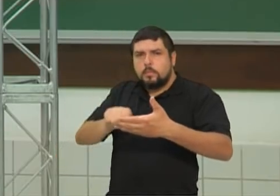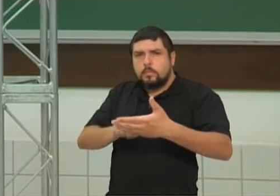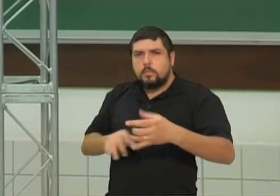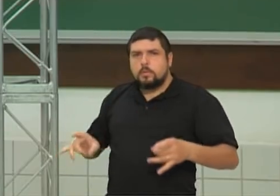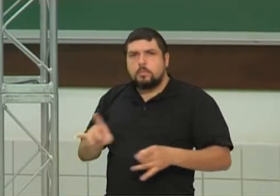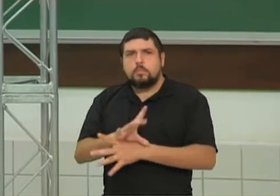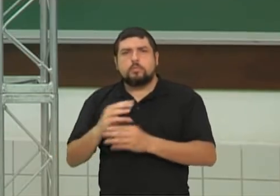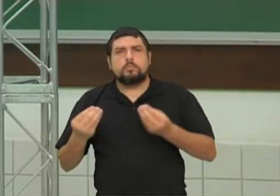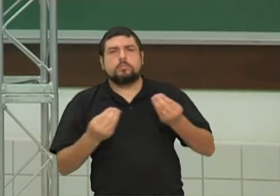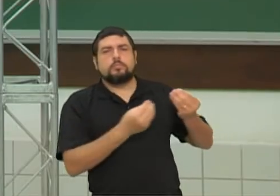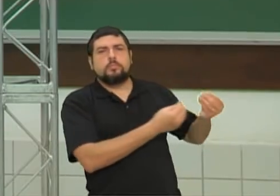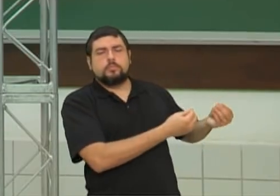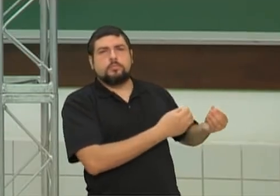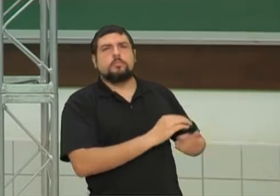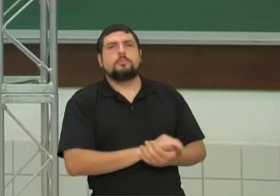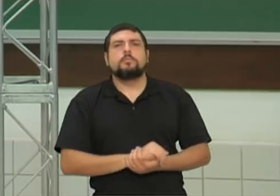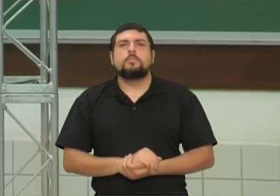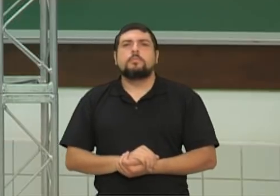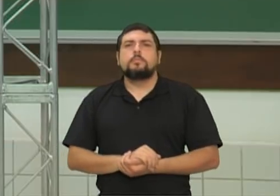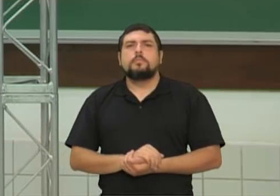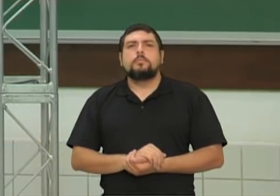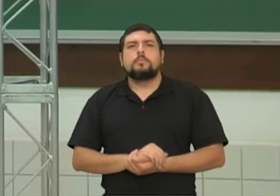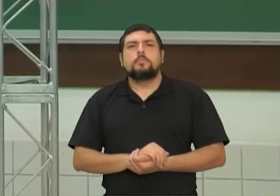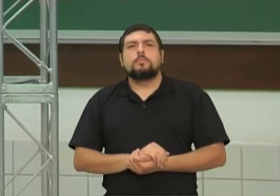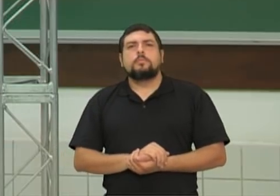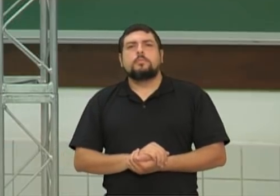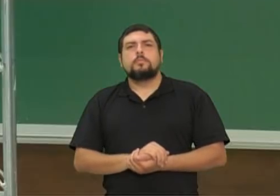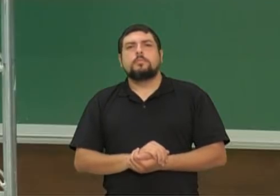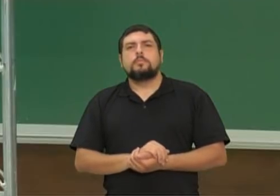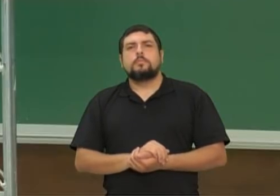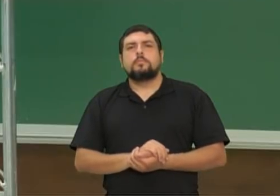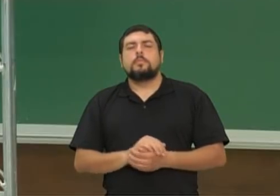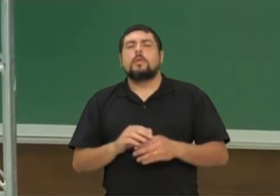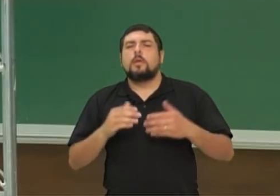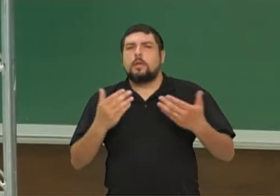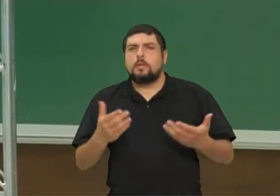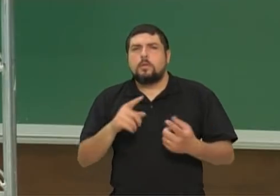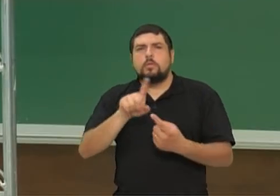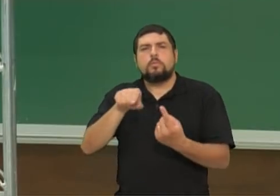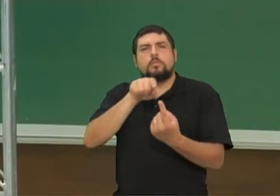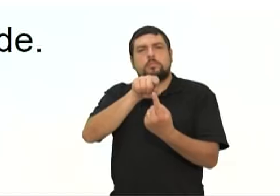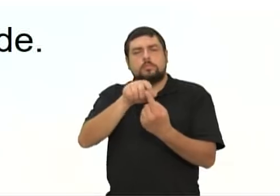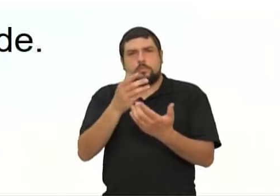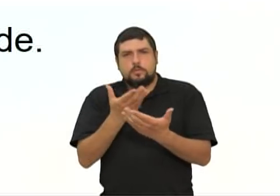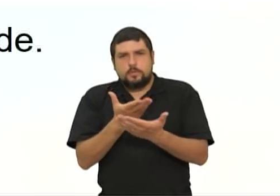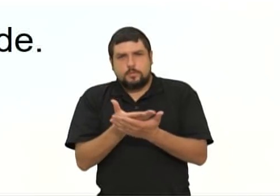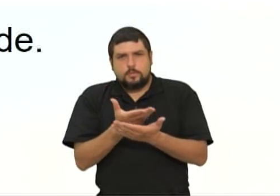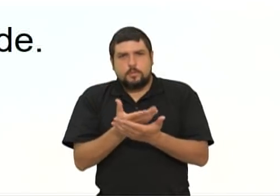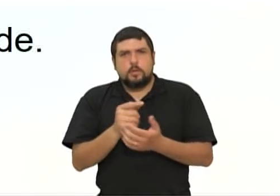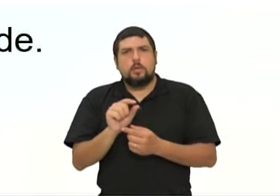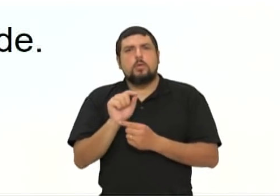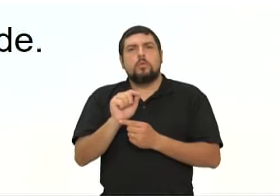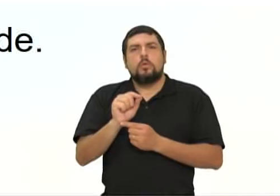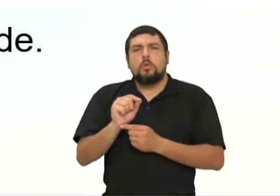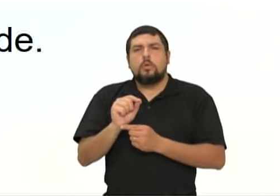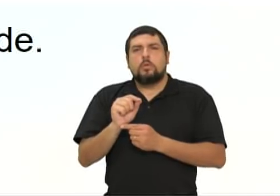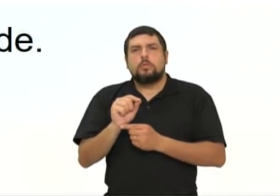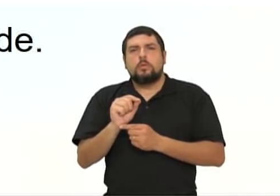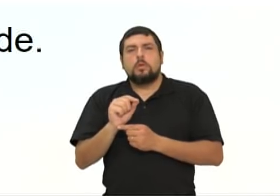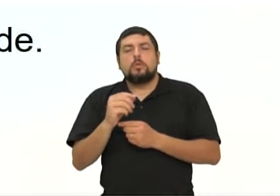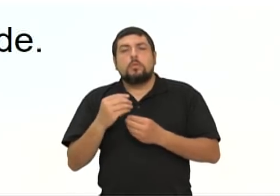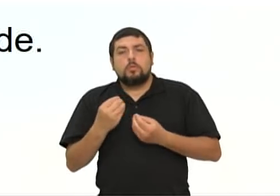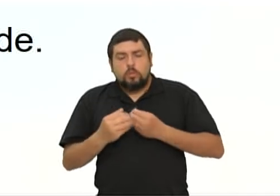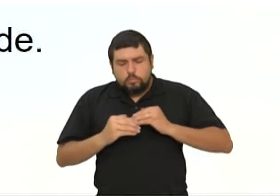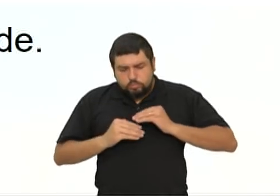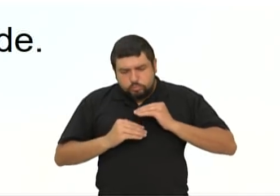tá bom? Bem, então, o objetivo dessa aula é desenvolver atitudes de